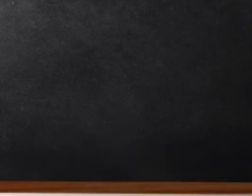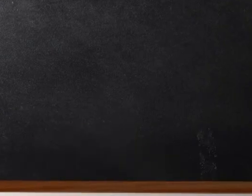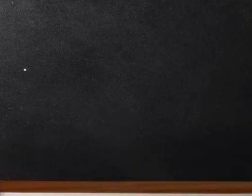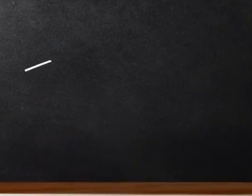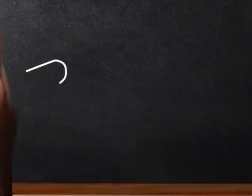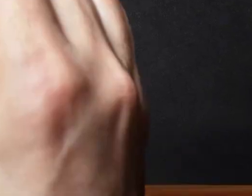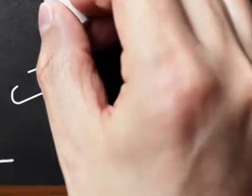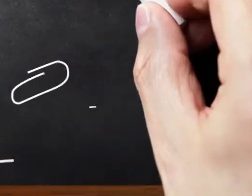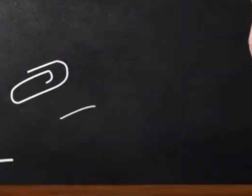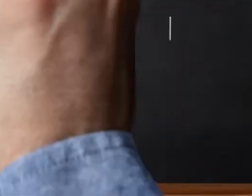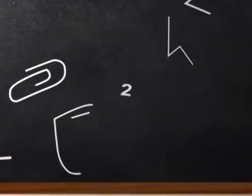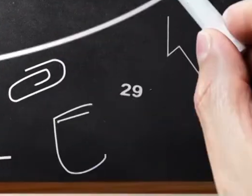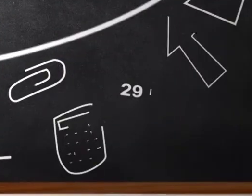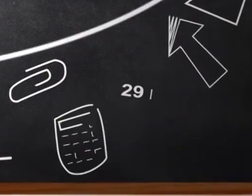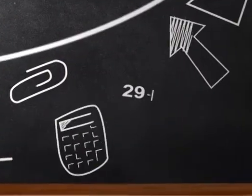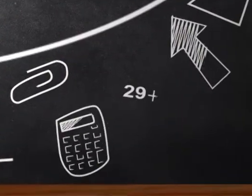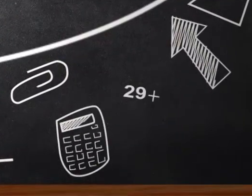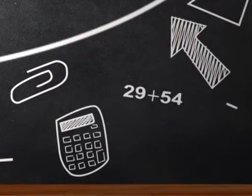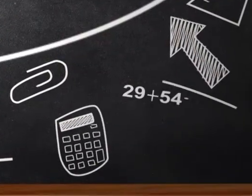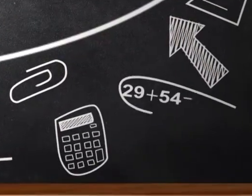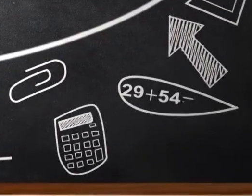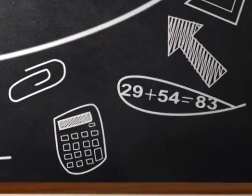E aí